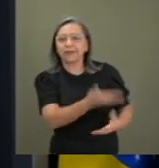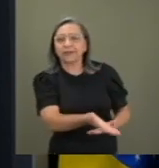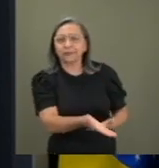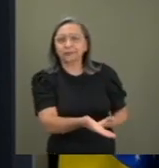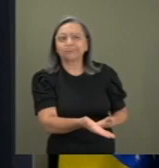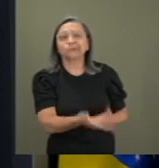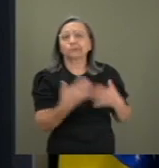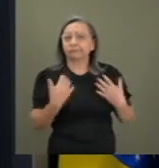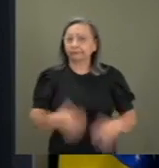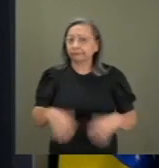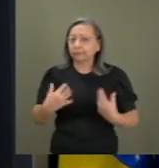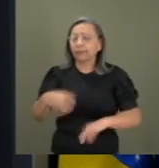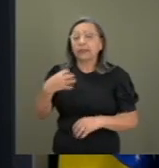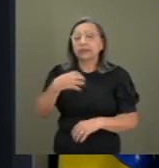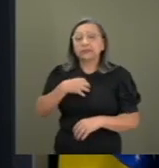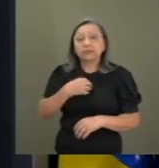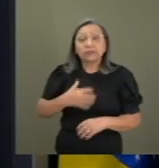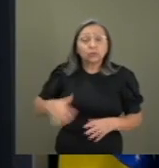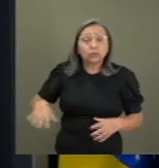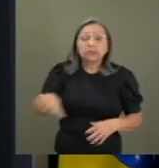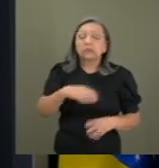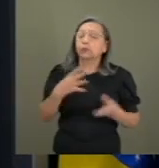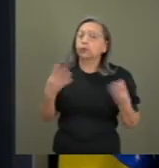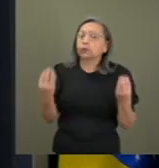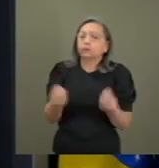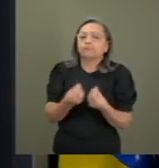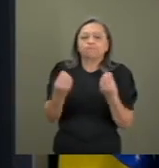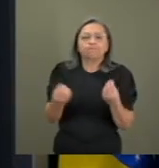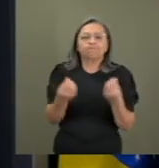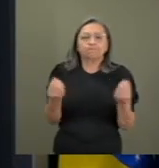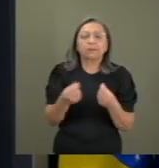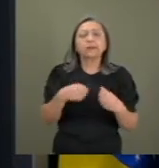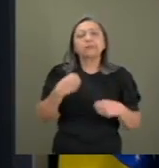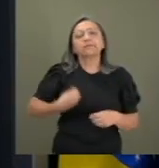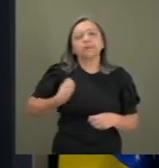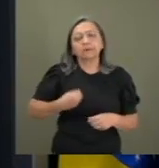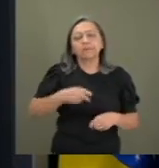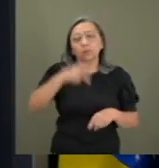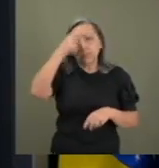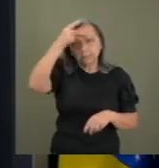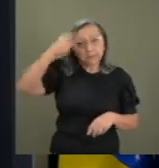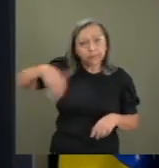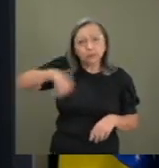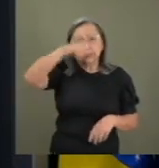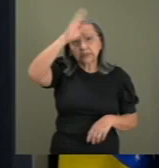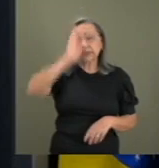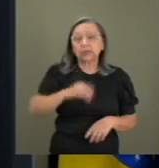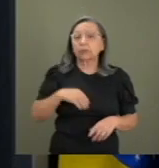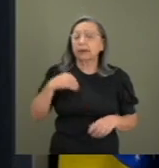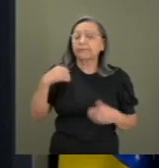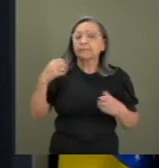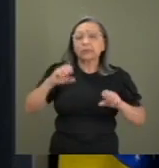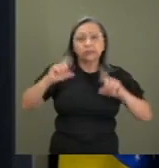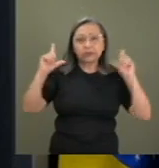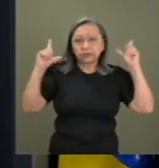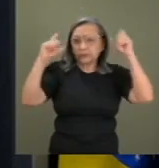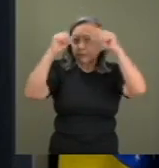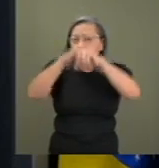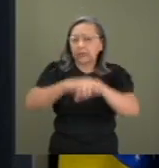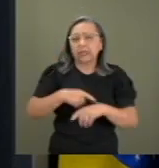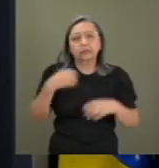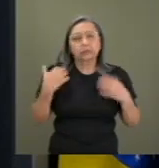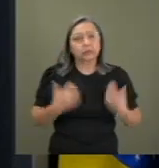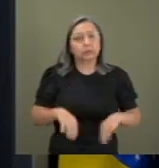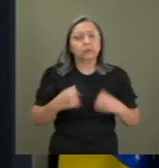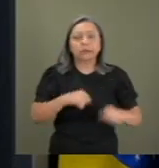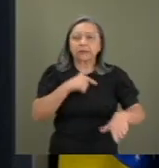uma situação extremamente delicada que a vive o brasileiro, numa provação constante para levar o seu